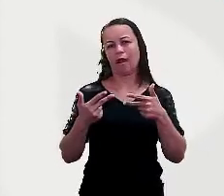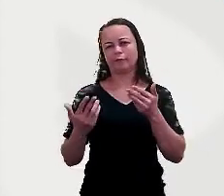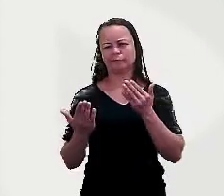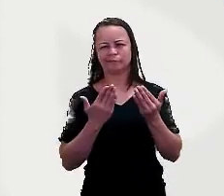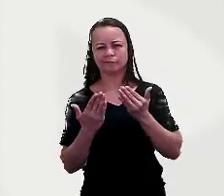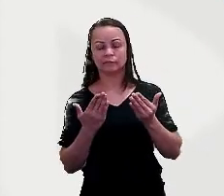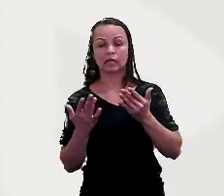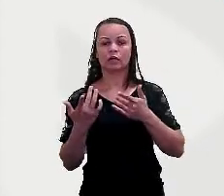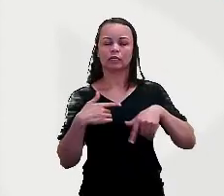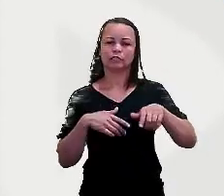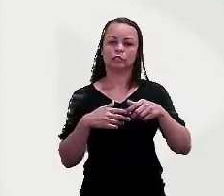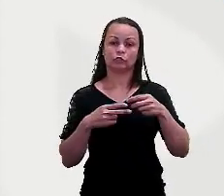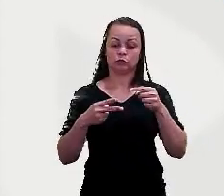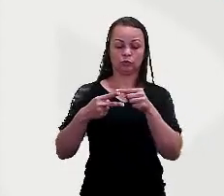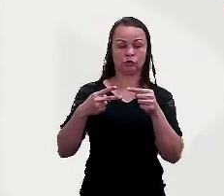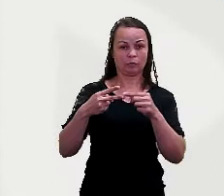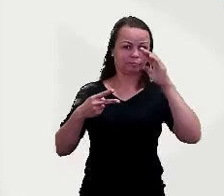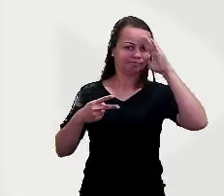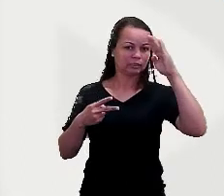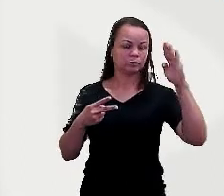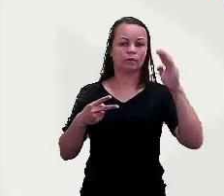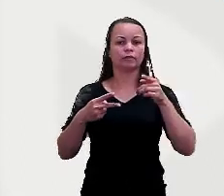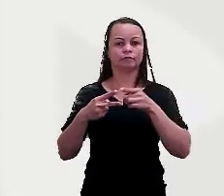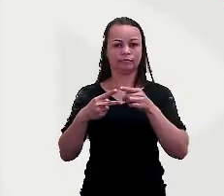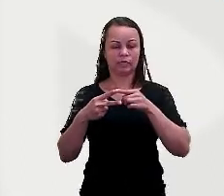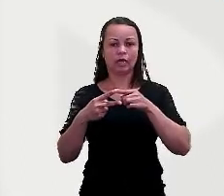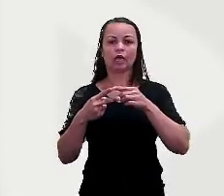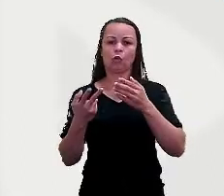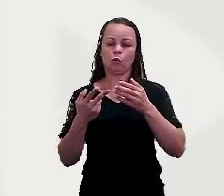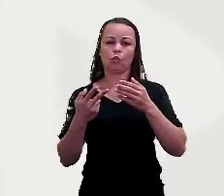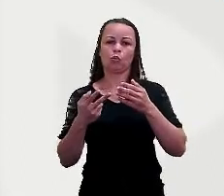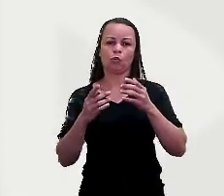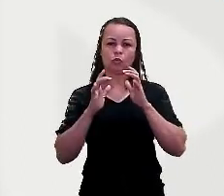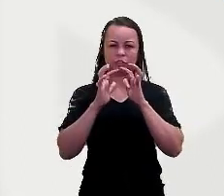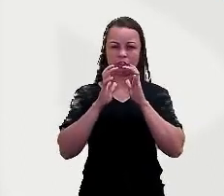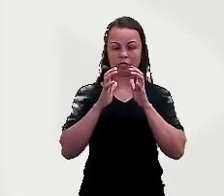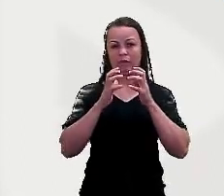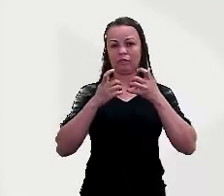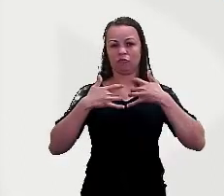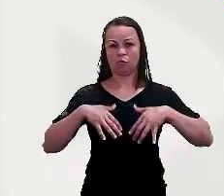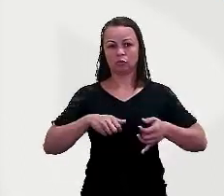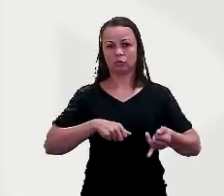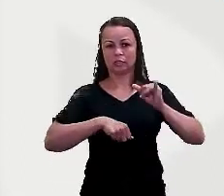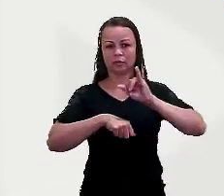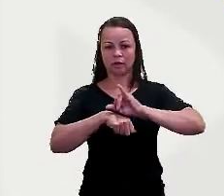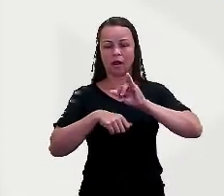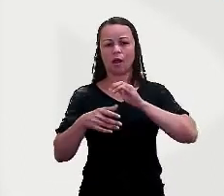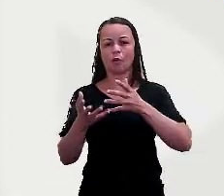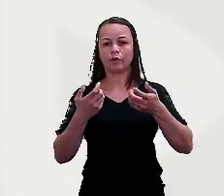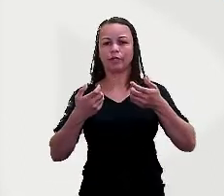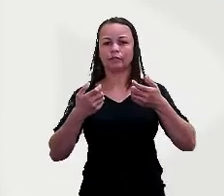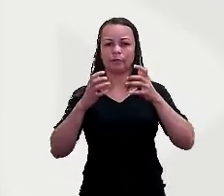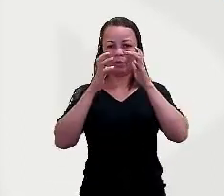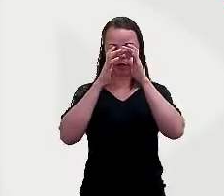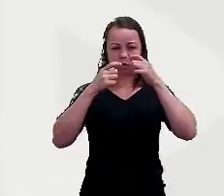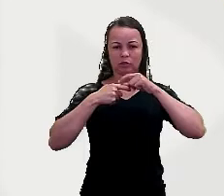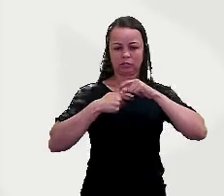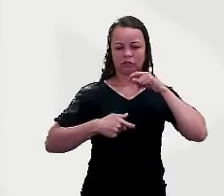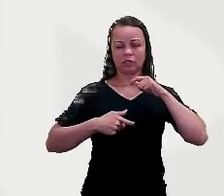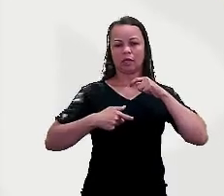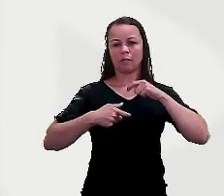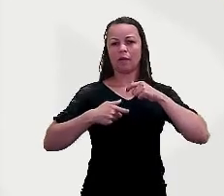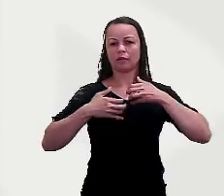de duas partes principais. O sistema nervoso central, o SNC, e o sistema nervoso periférico,